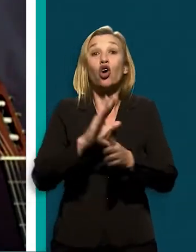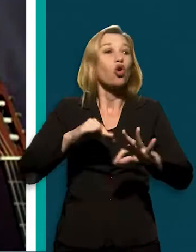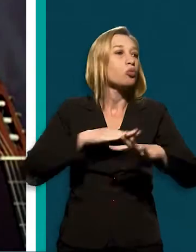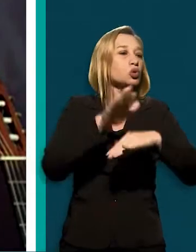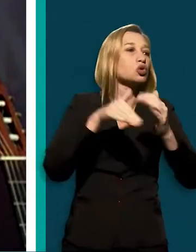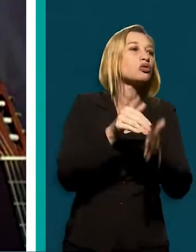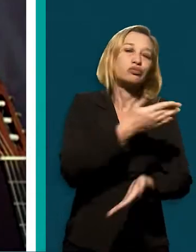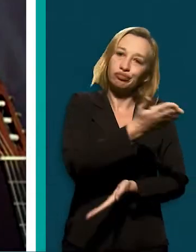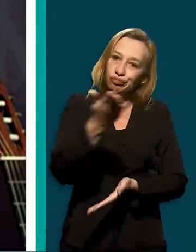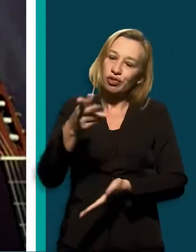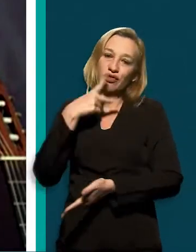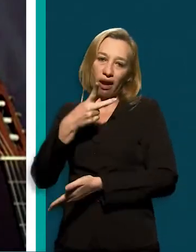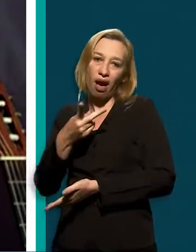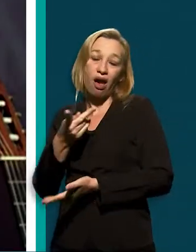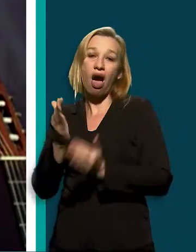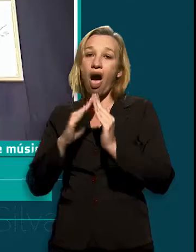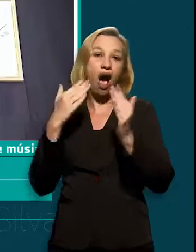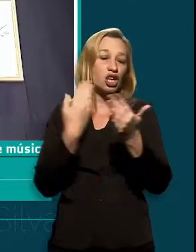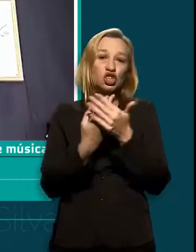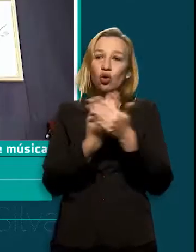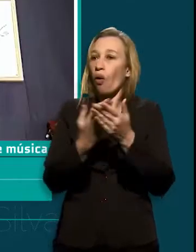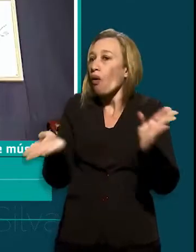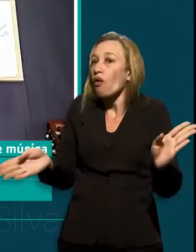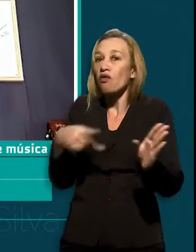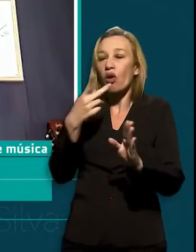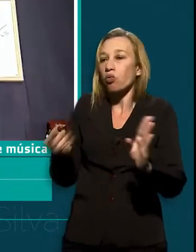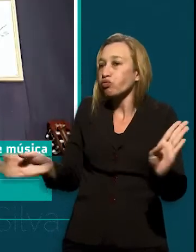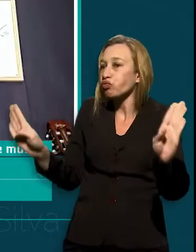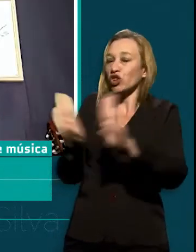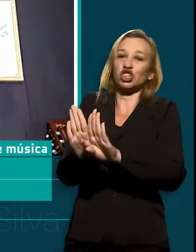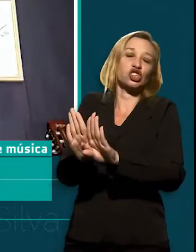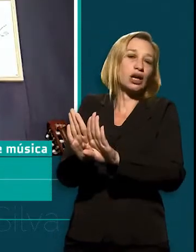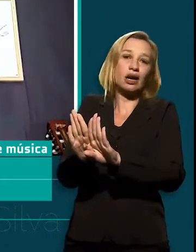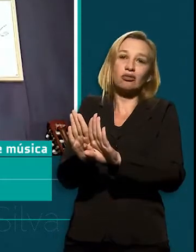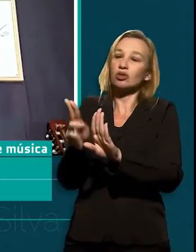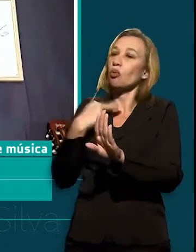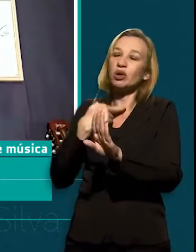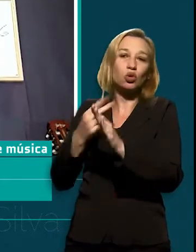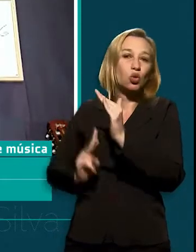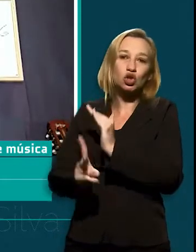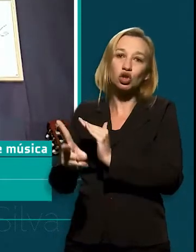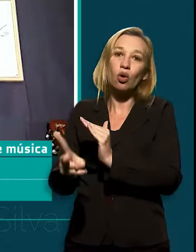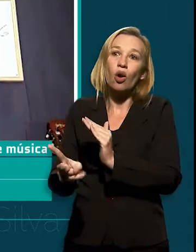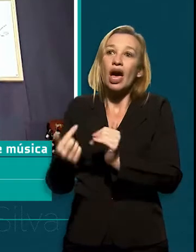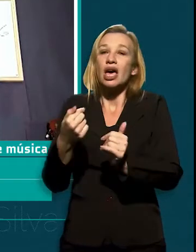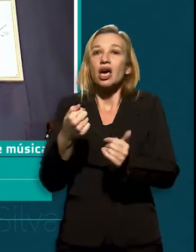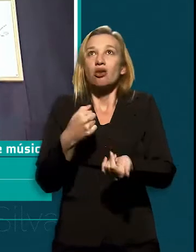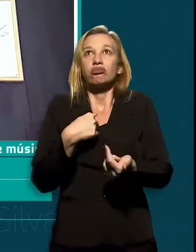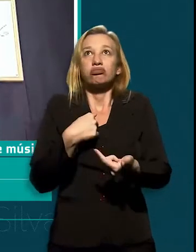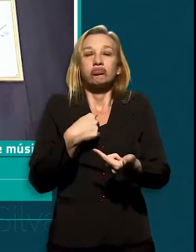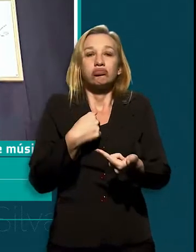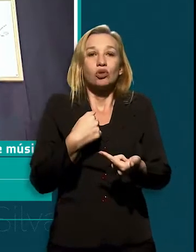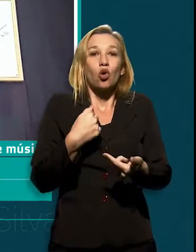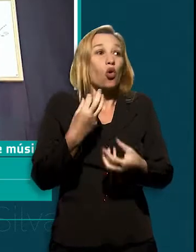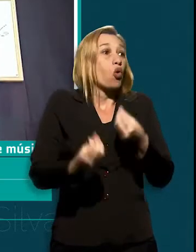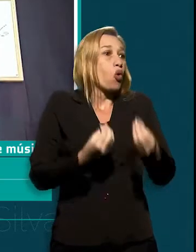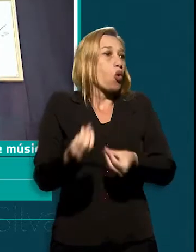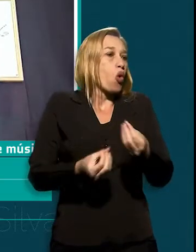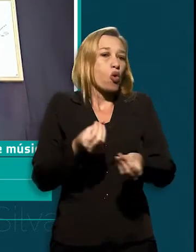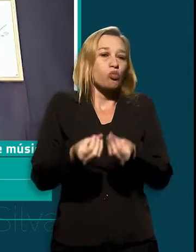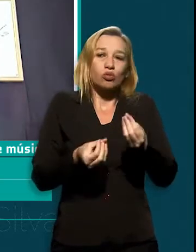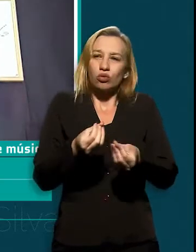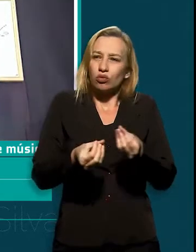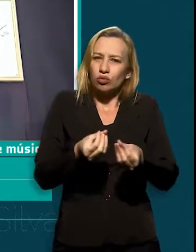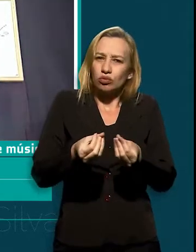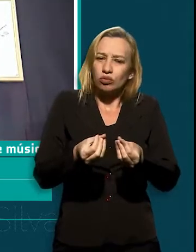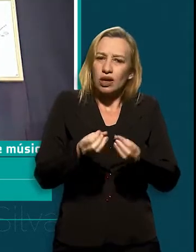Então, como todos aí falaram, né? A escola falou, ó, vamos ter que parar, E aí ficou aquela indecisão, né? Poxa,